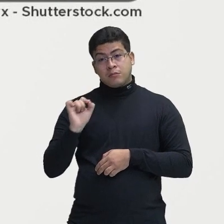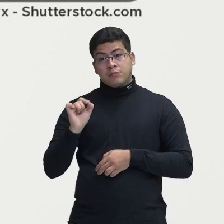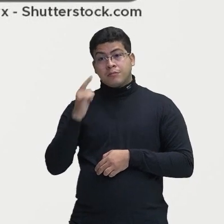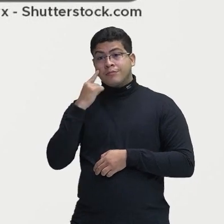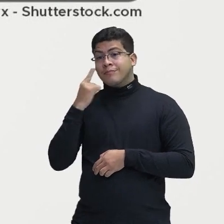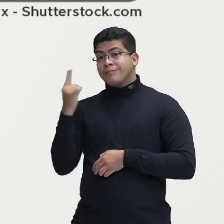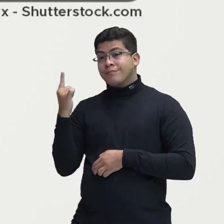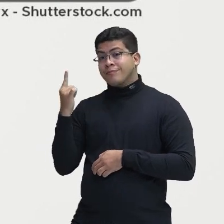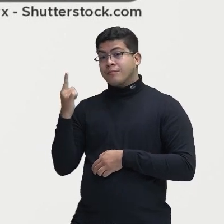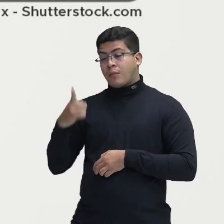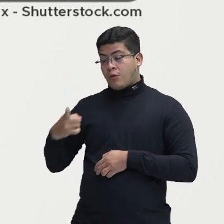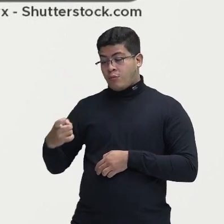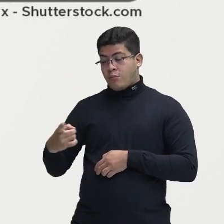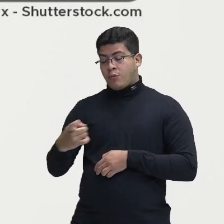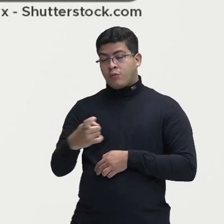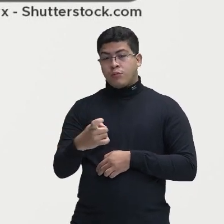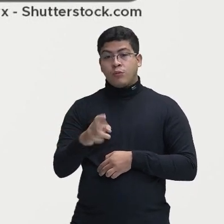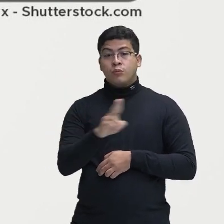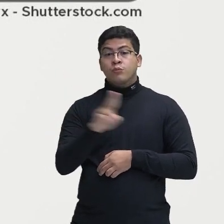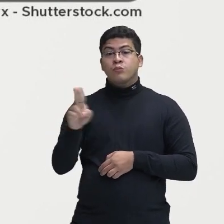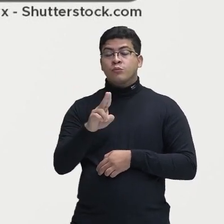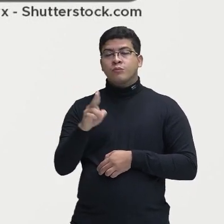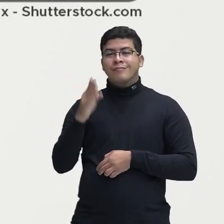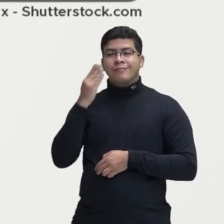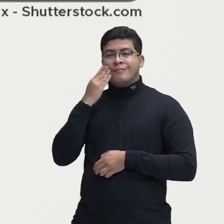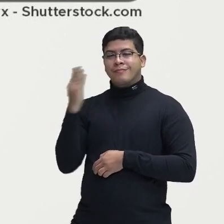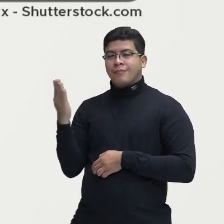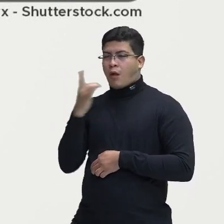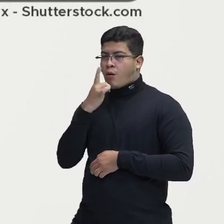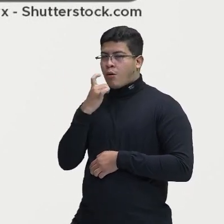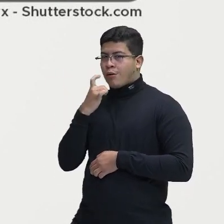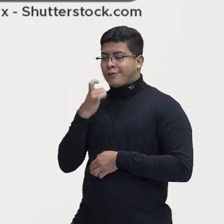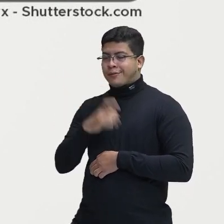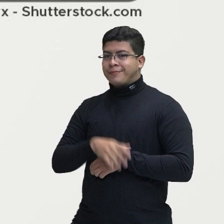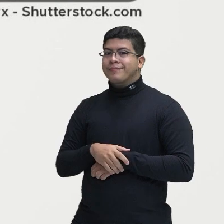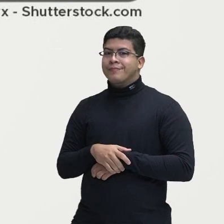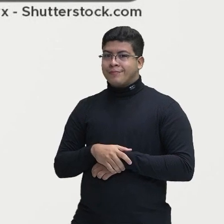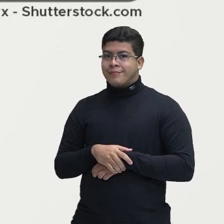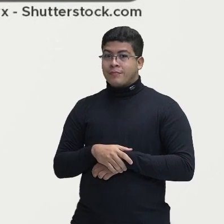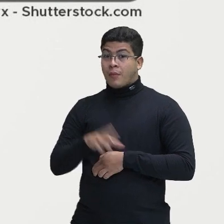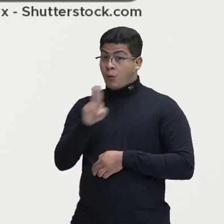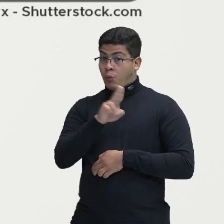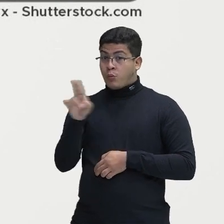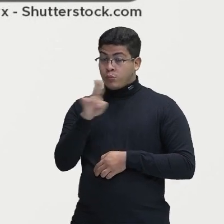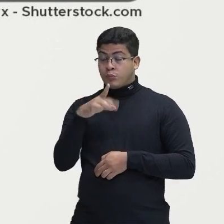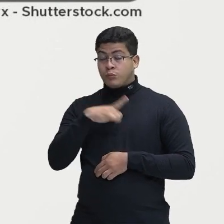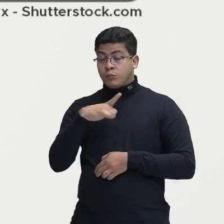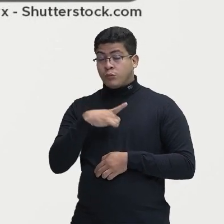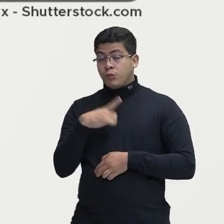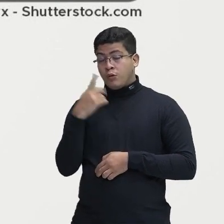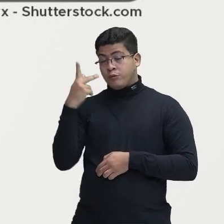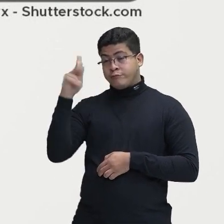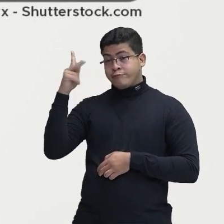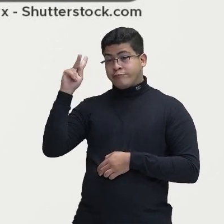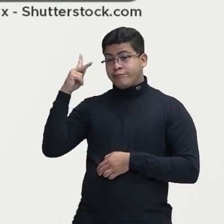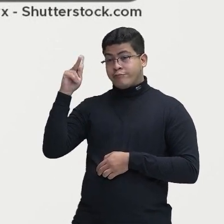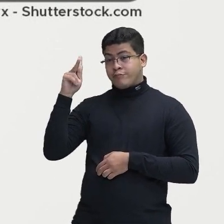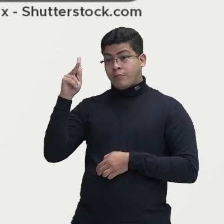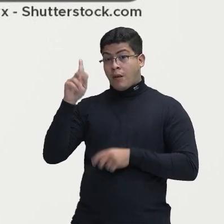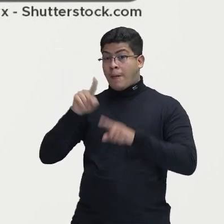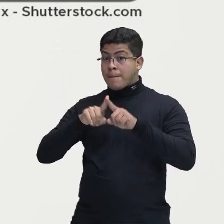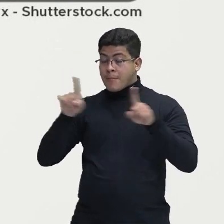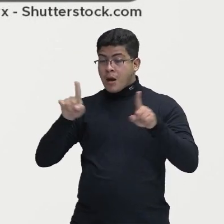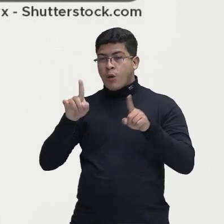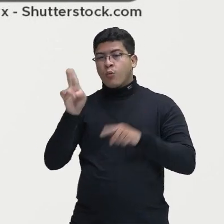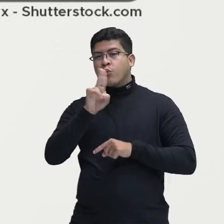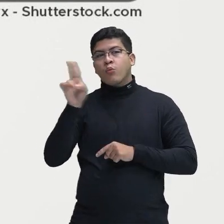é um protozoário denominado Trypanosoma cruzi. Esse é o nome da espécie do protozoário que ocasiona, que é o